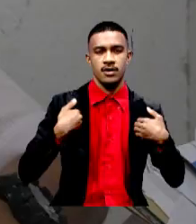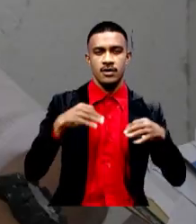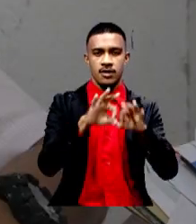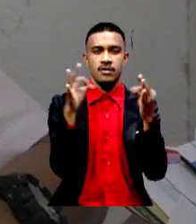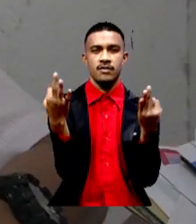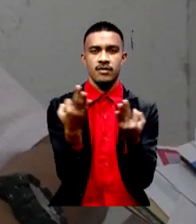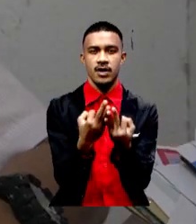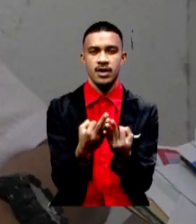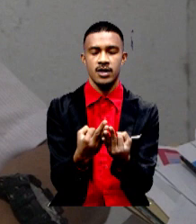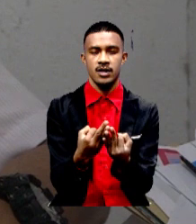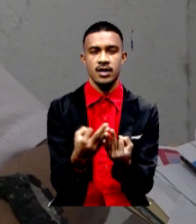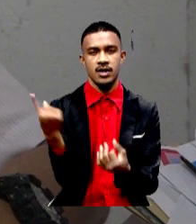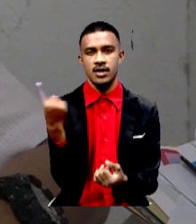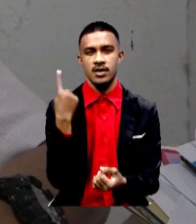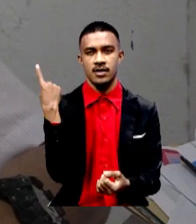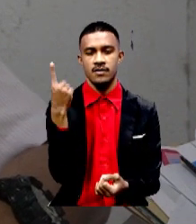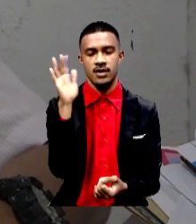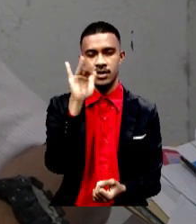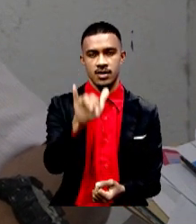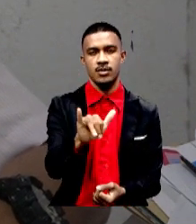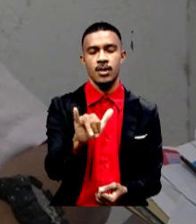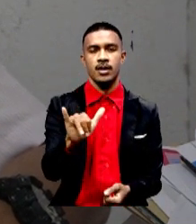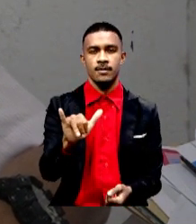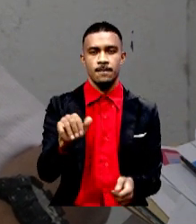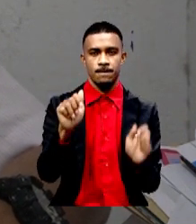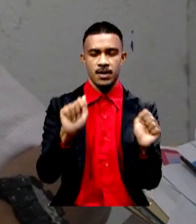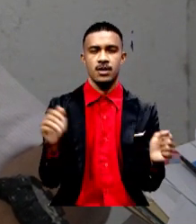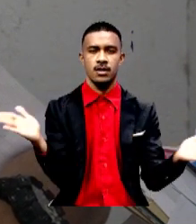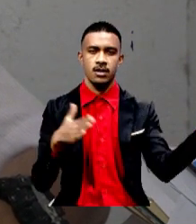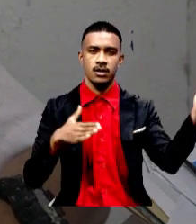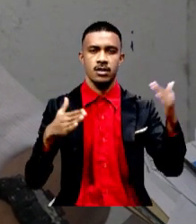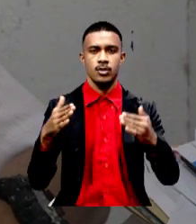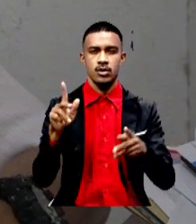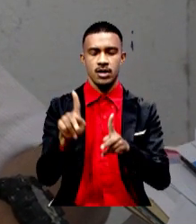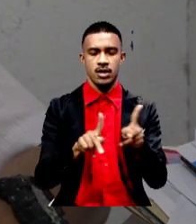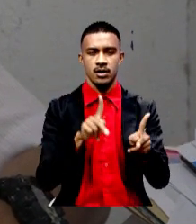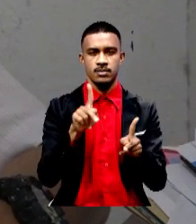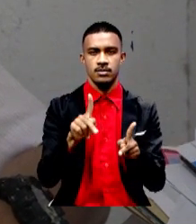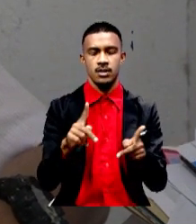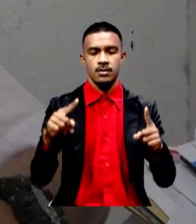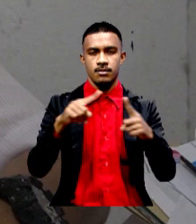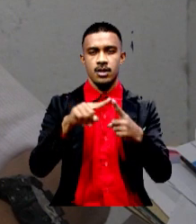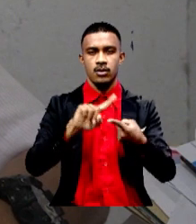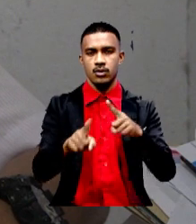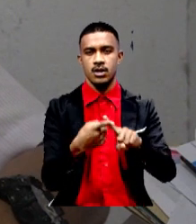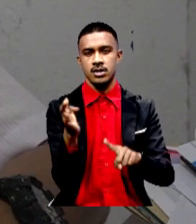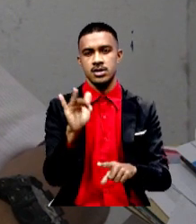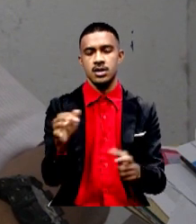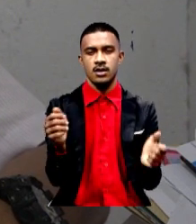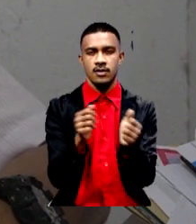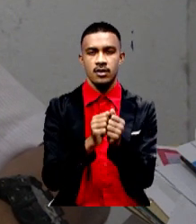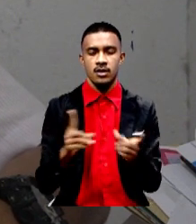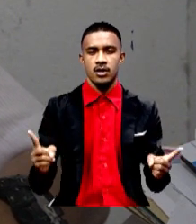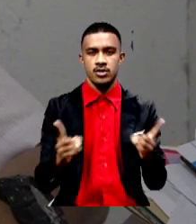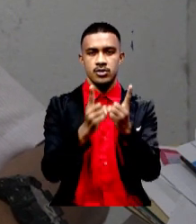propri ko temporario atu bele halo akomodasaun o ba maluk sira ho sofer